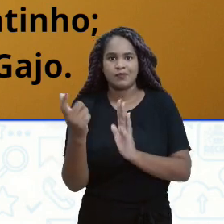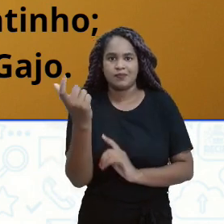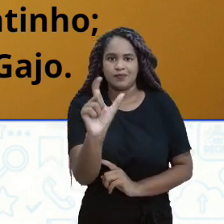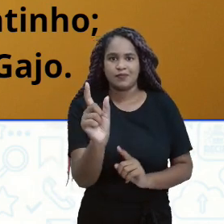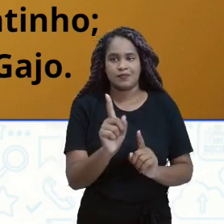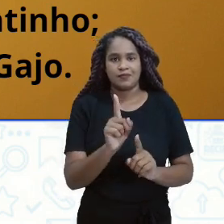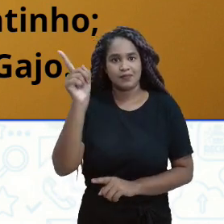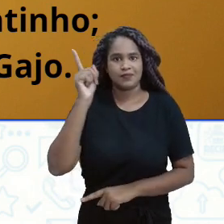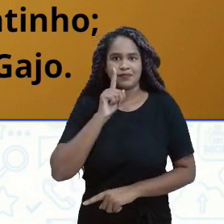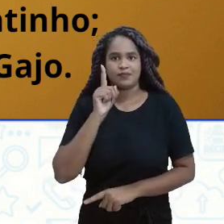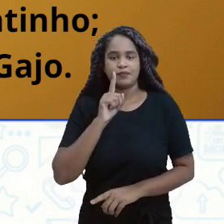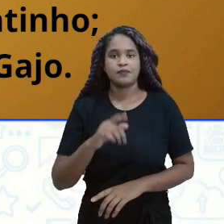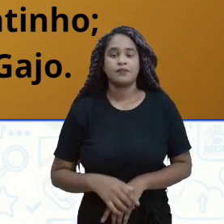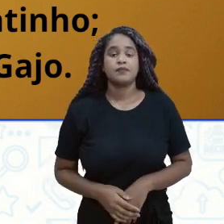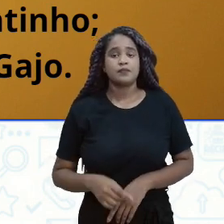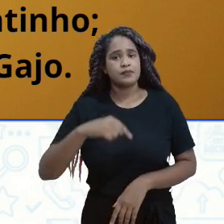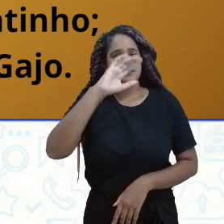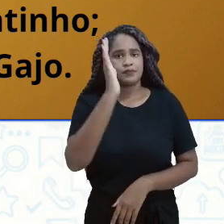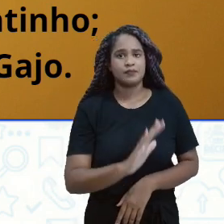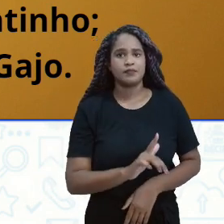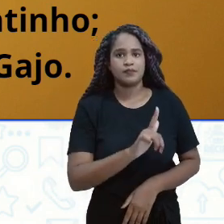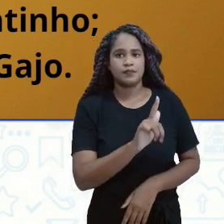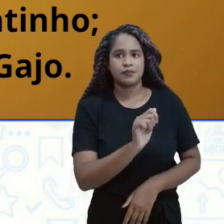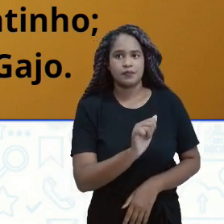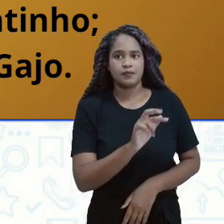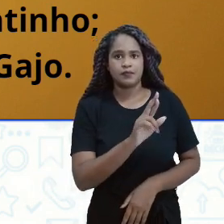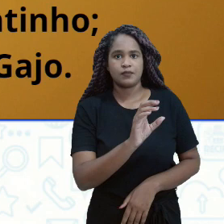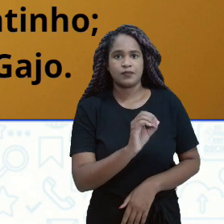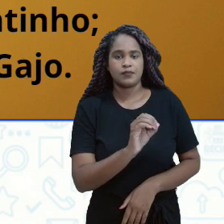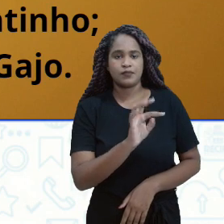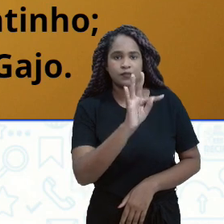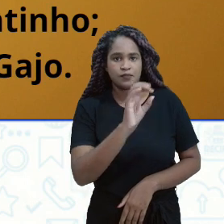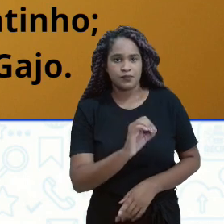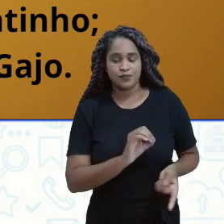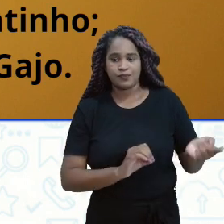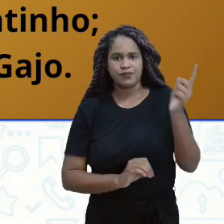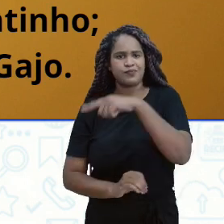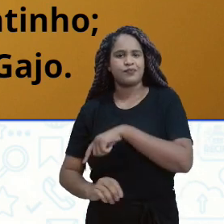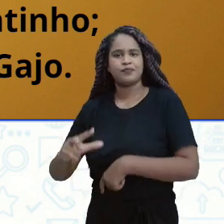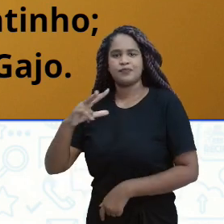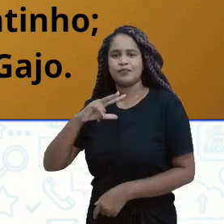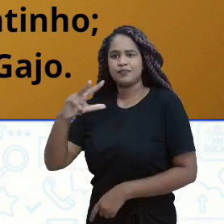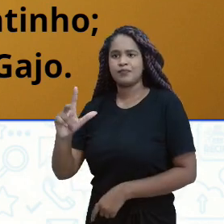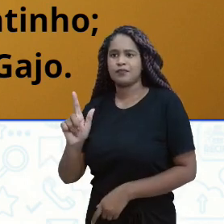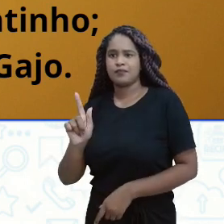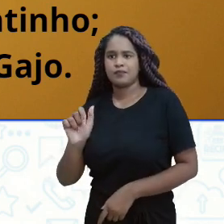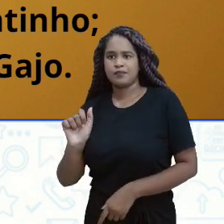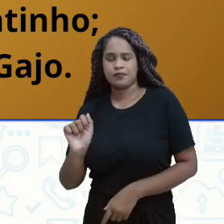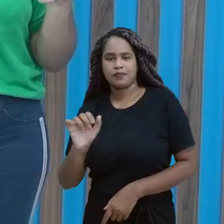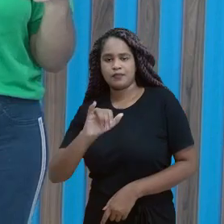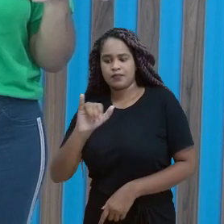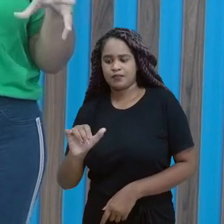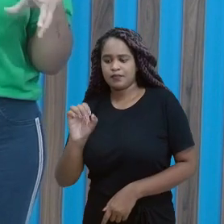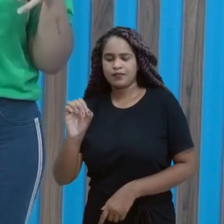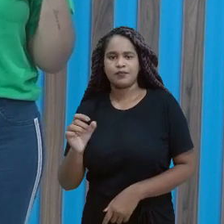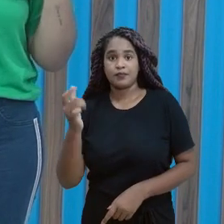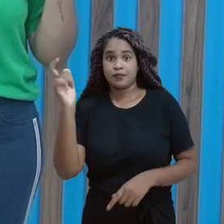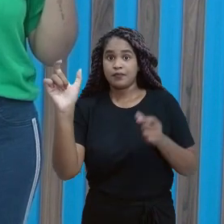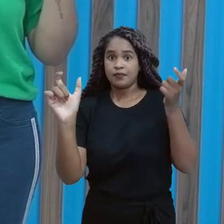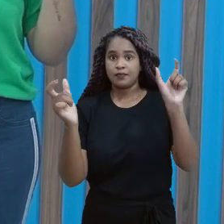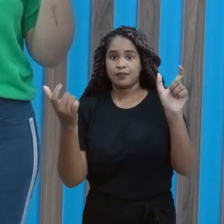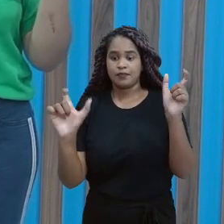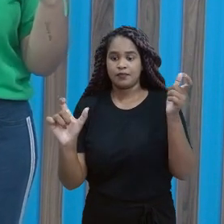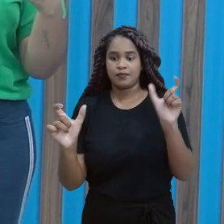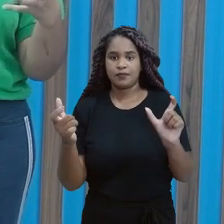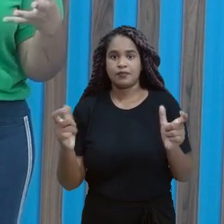tem a palavra garoto e em Portugal, a gente chama de gajo. Então, aqui, a gente tem 3 usos de palavras que